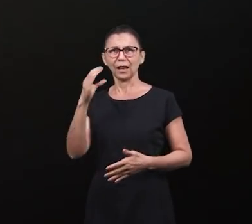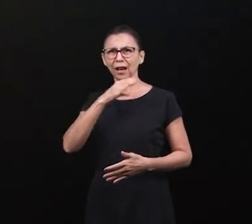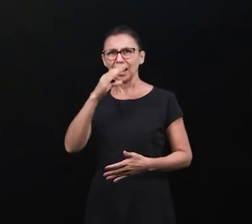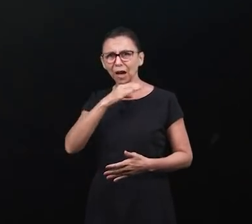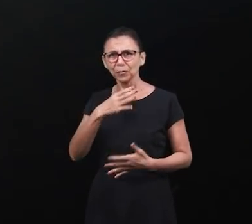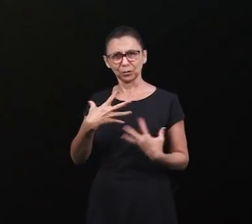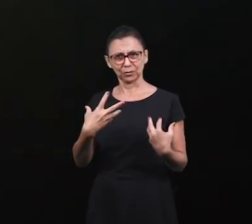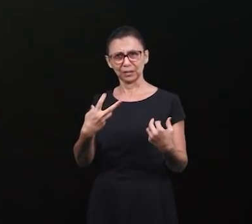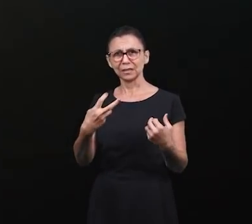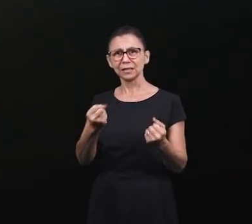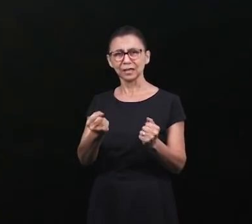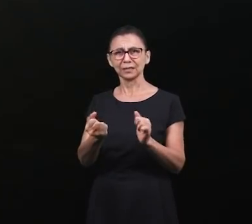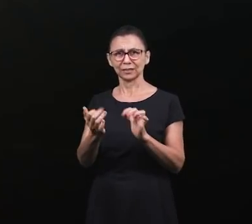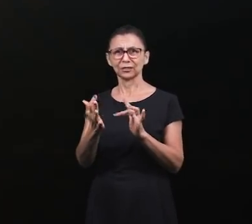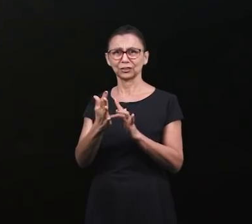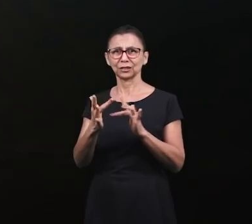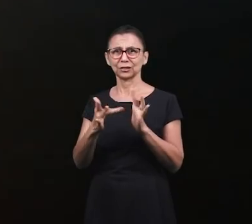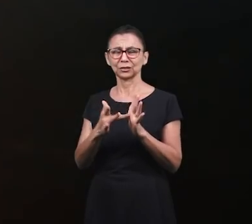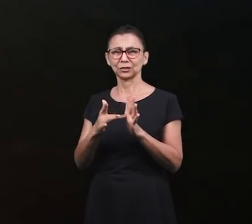demora, em paz